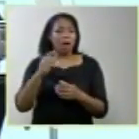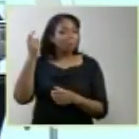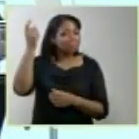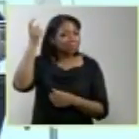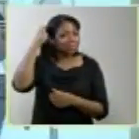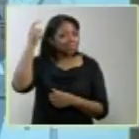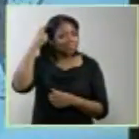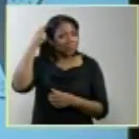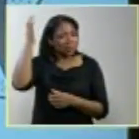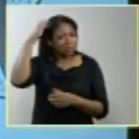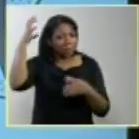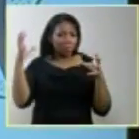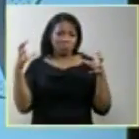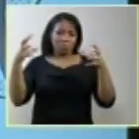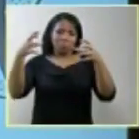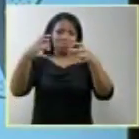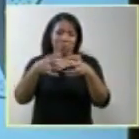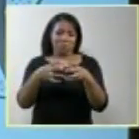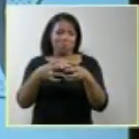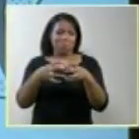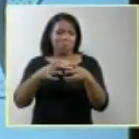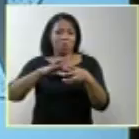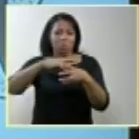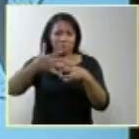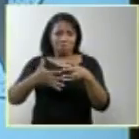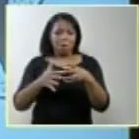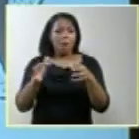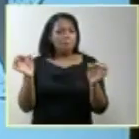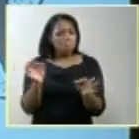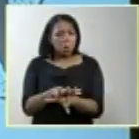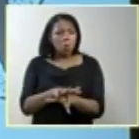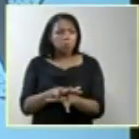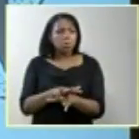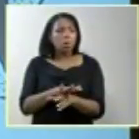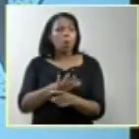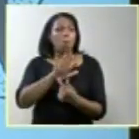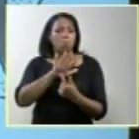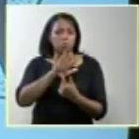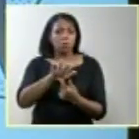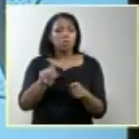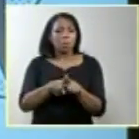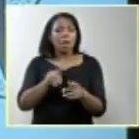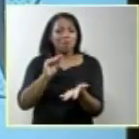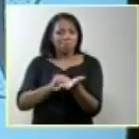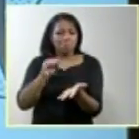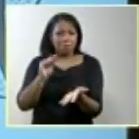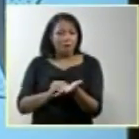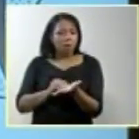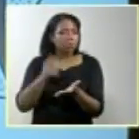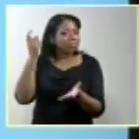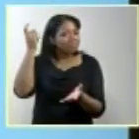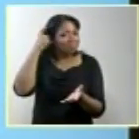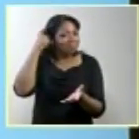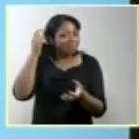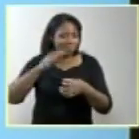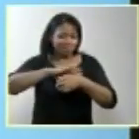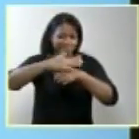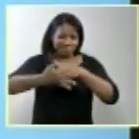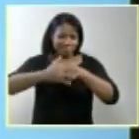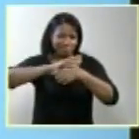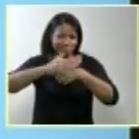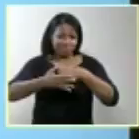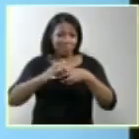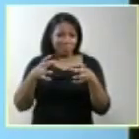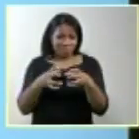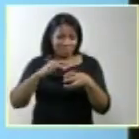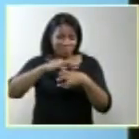e um cérebro com anencefalia. Já foi mostrado a falta do cérebro, calota craniana, cerebelo